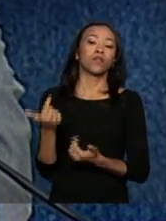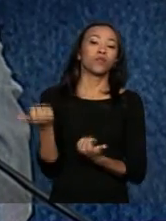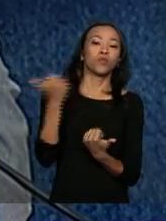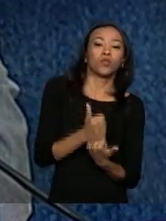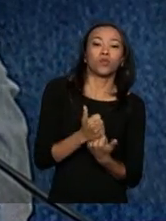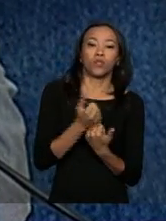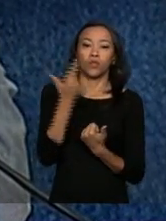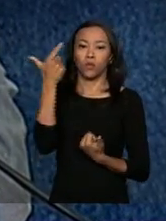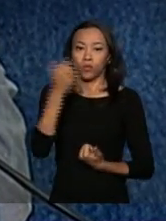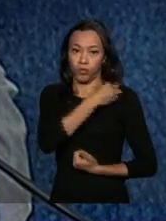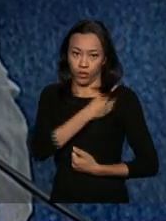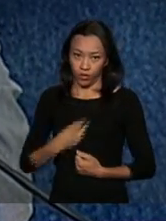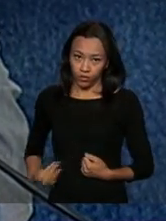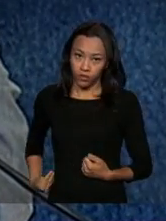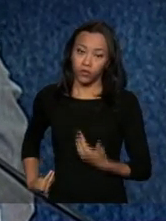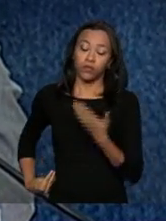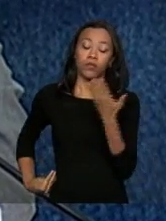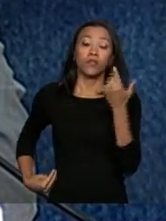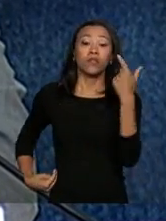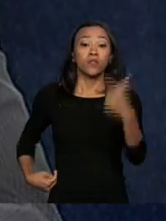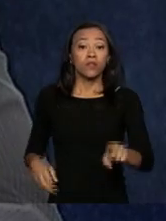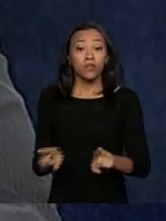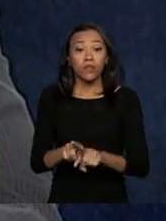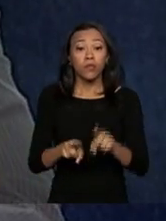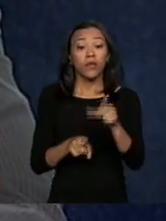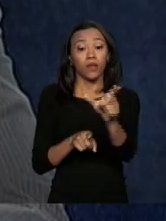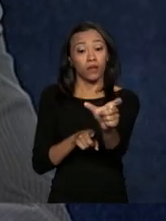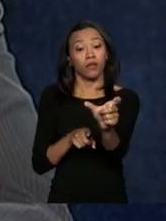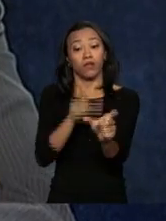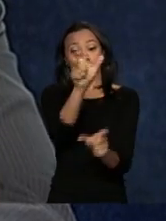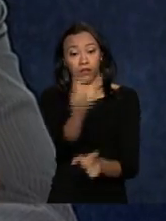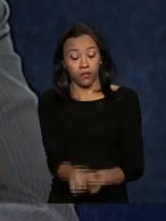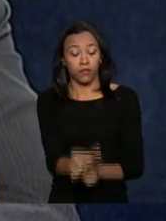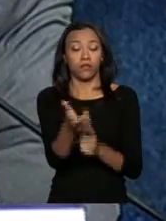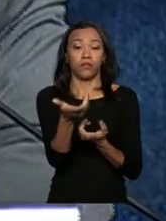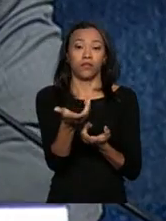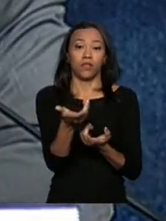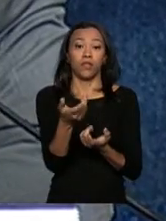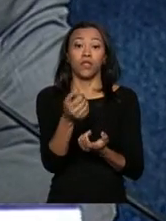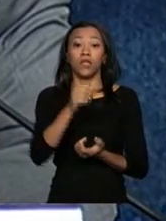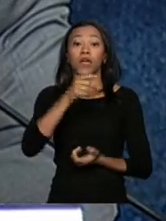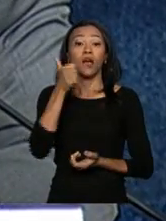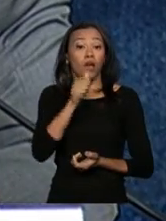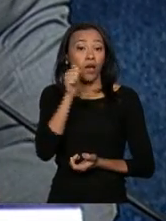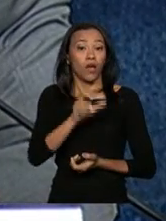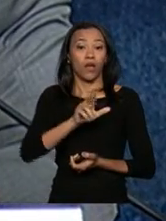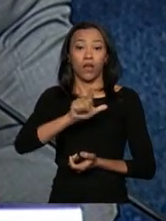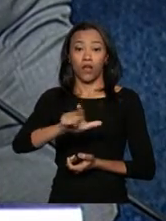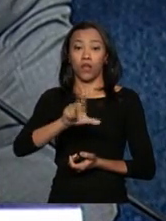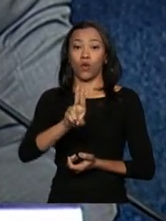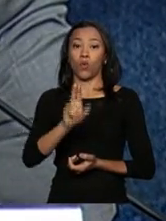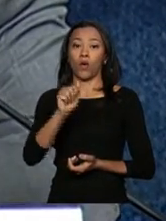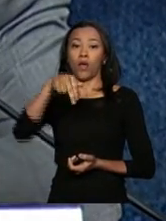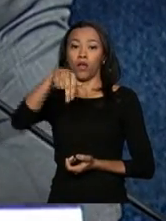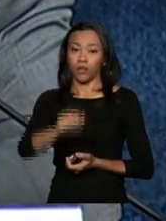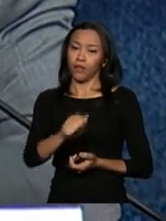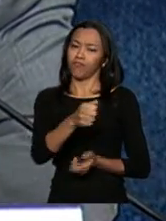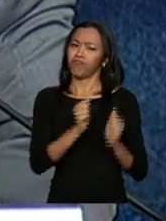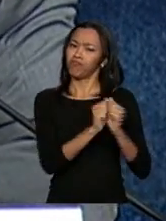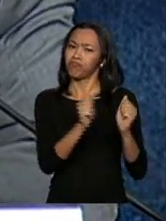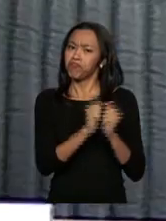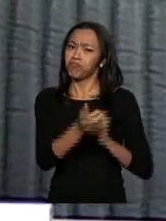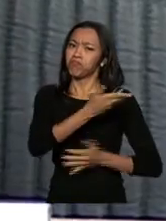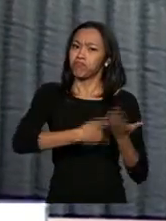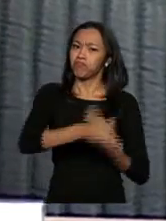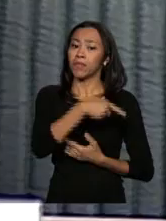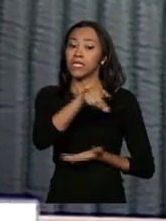zog representando o ministro Armando Monteiro e Luana também outra parceira importante Secretaria de política